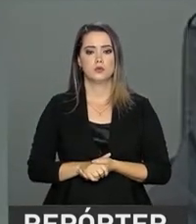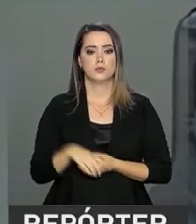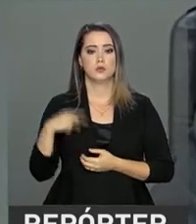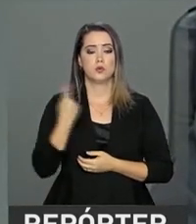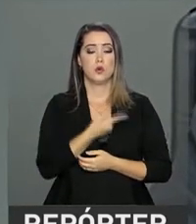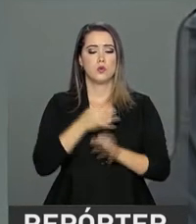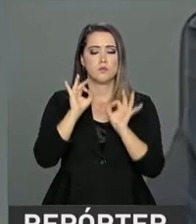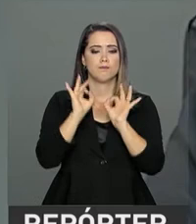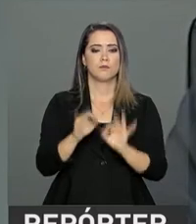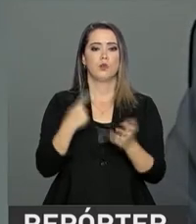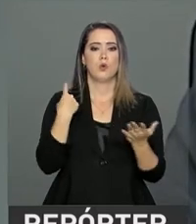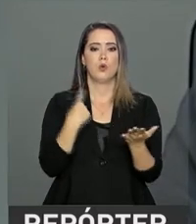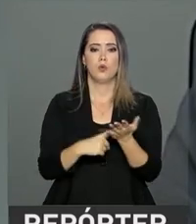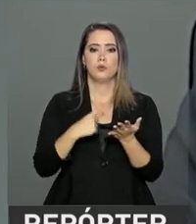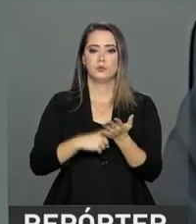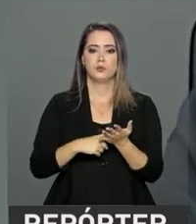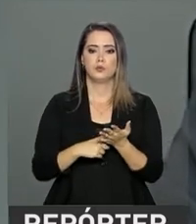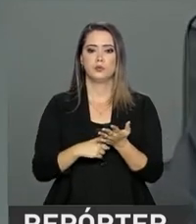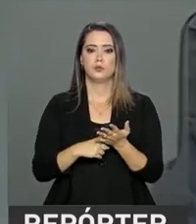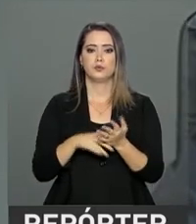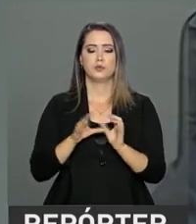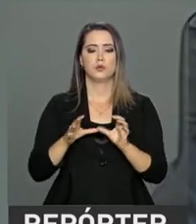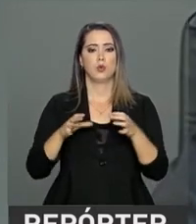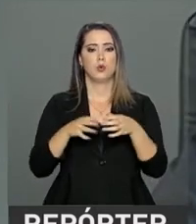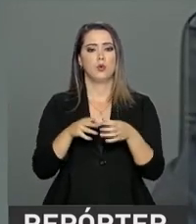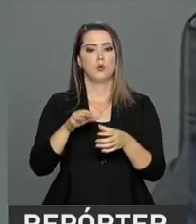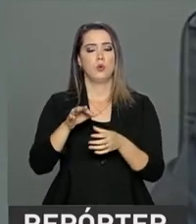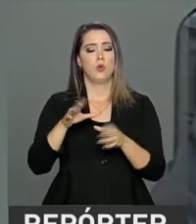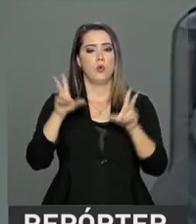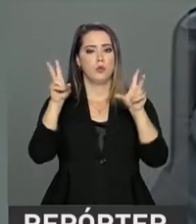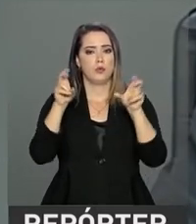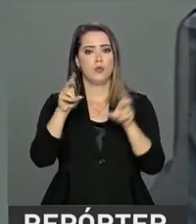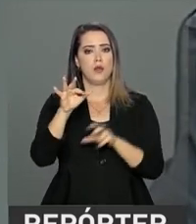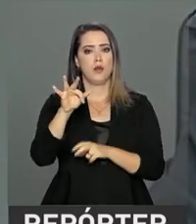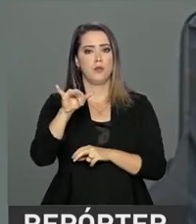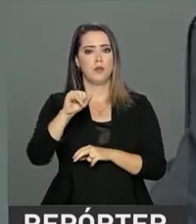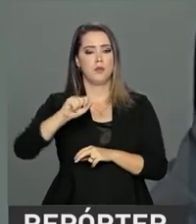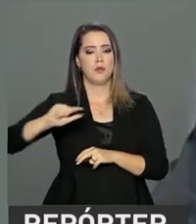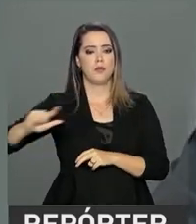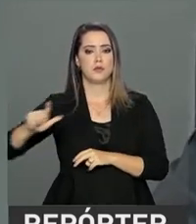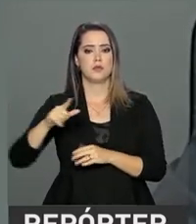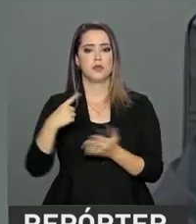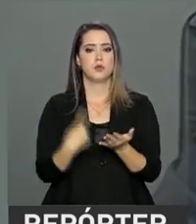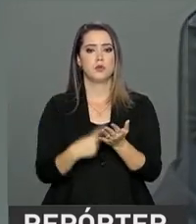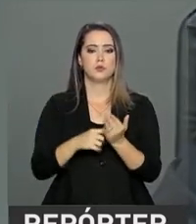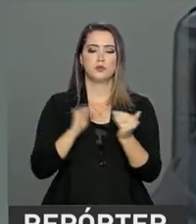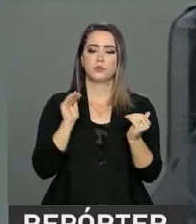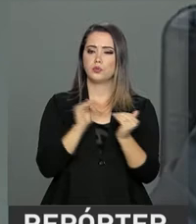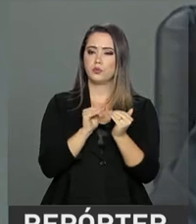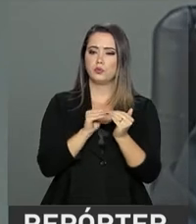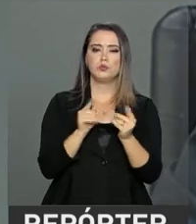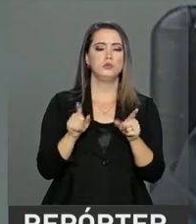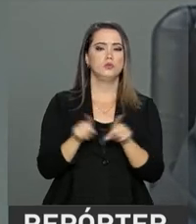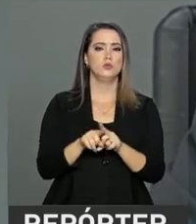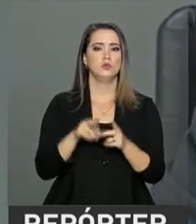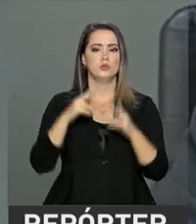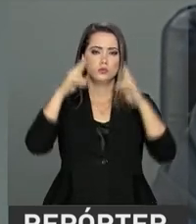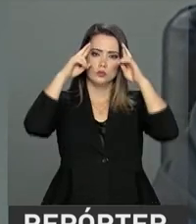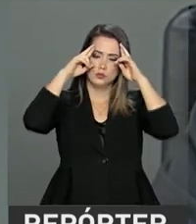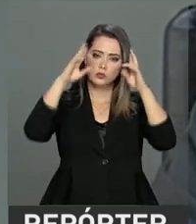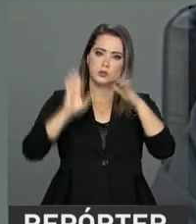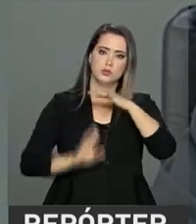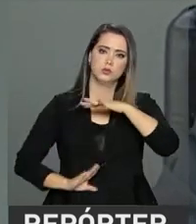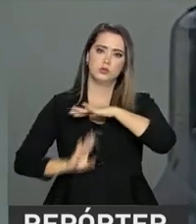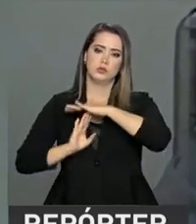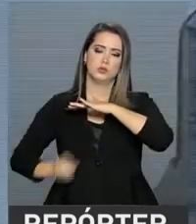absoluto compromisso com os temas fiscais, com a disciplina fiscal, com o cumprimento das metas, com respeito ao teto